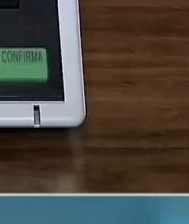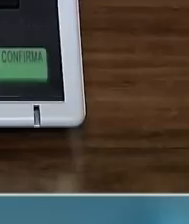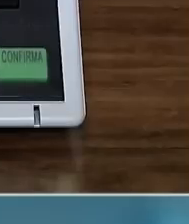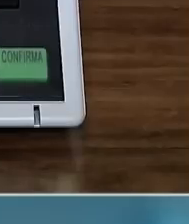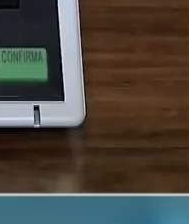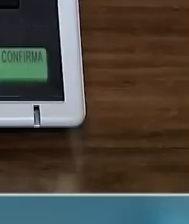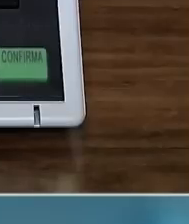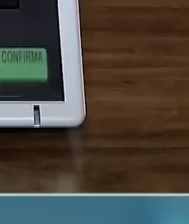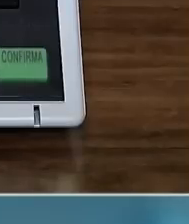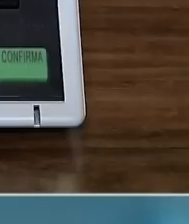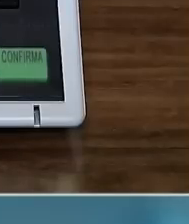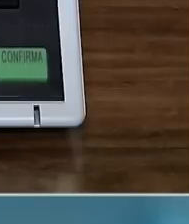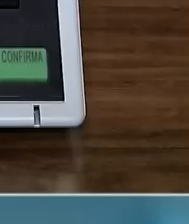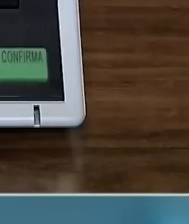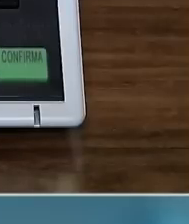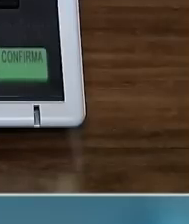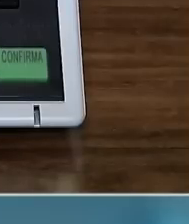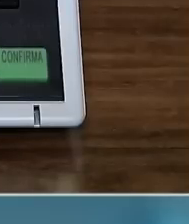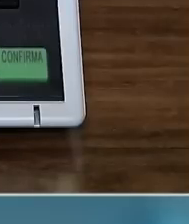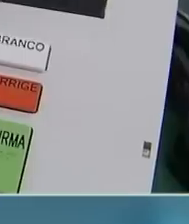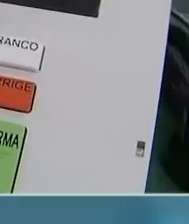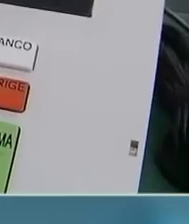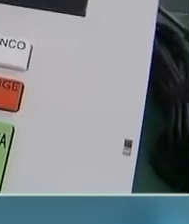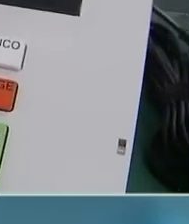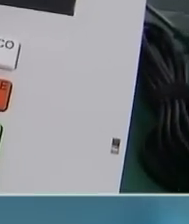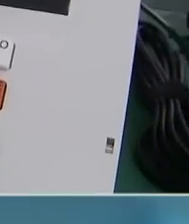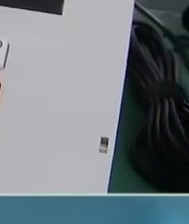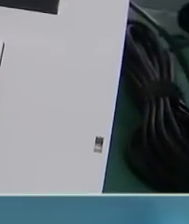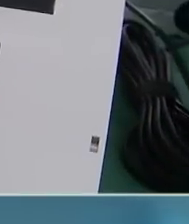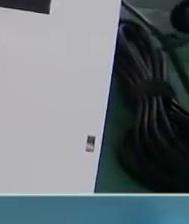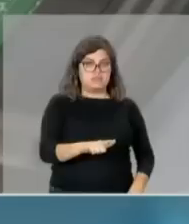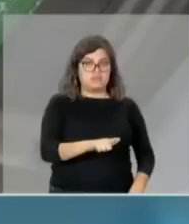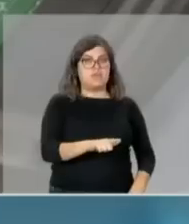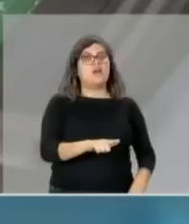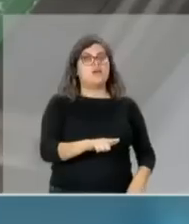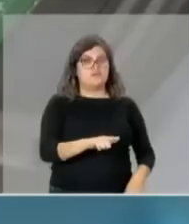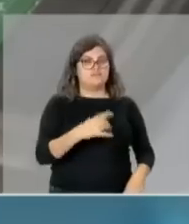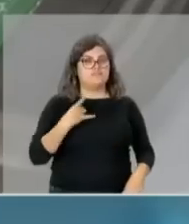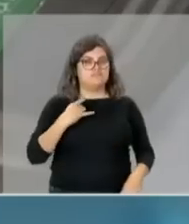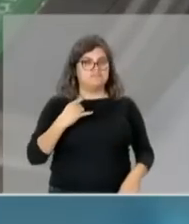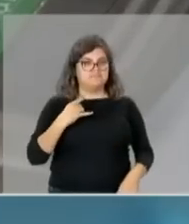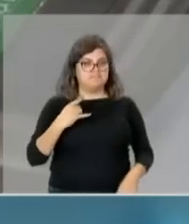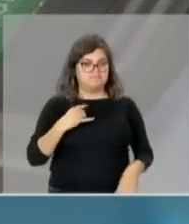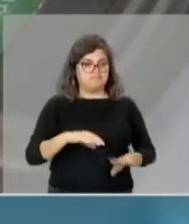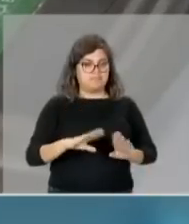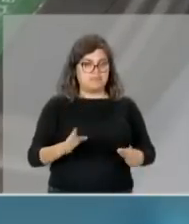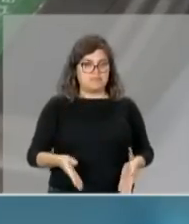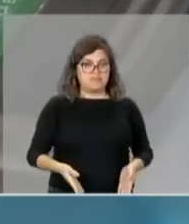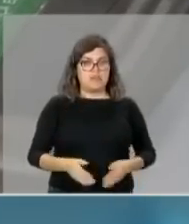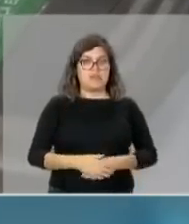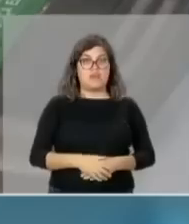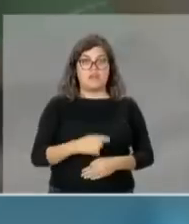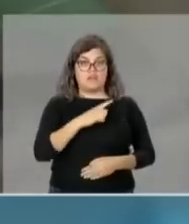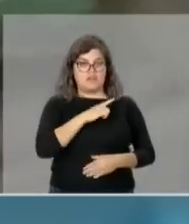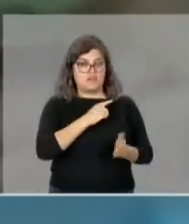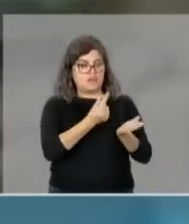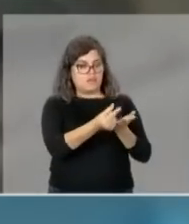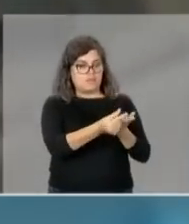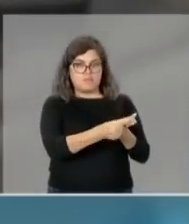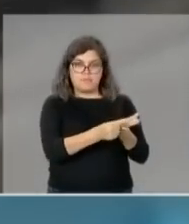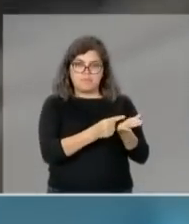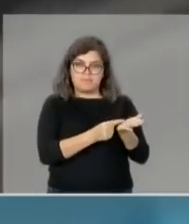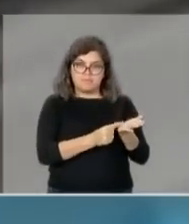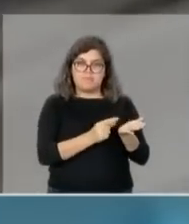para também passar a participar deste pleito eleitoral ele vou fazer uma pequena diferença a respeito de como ficam os observadores internacionais